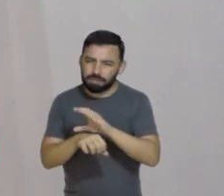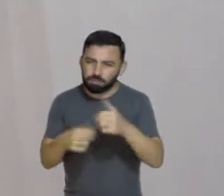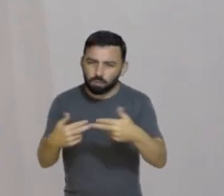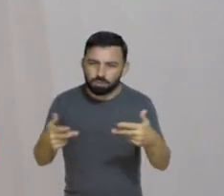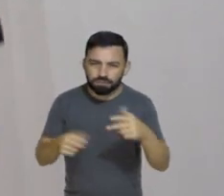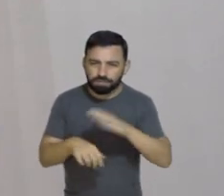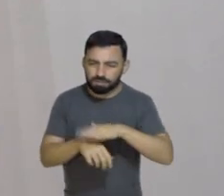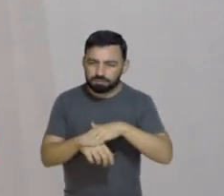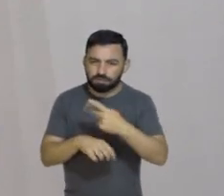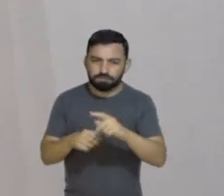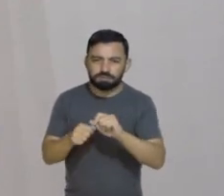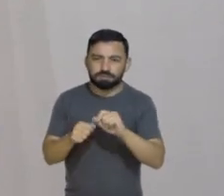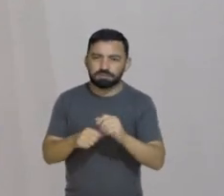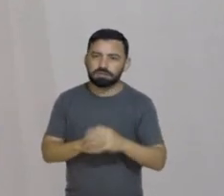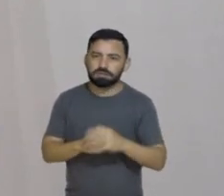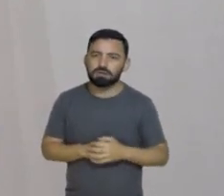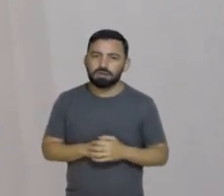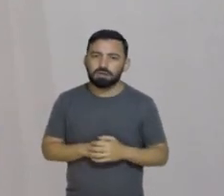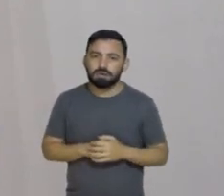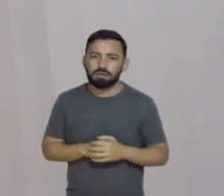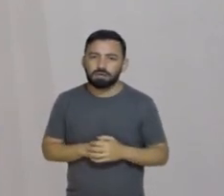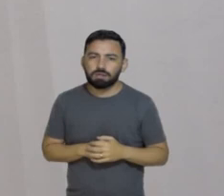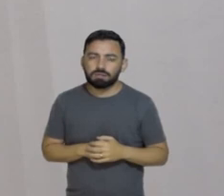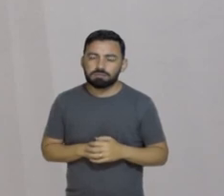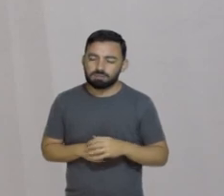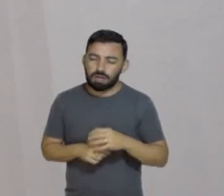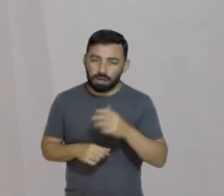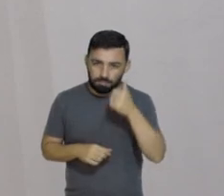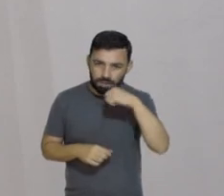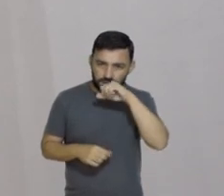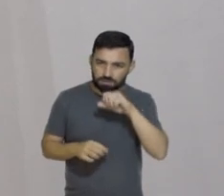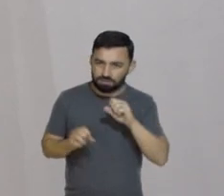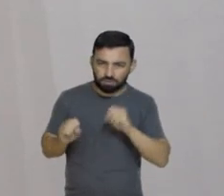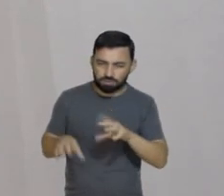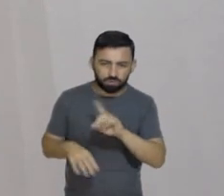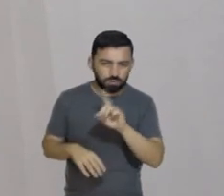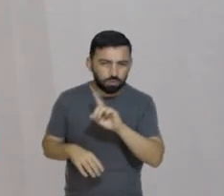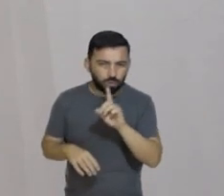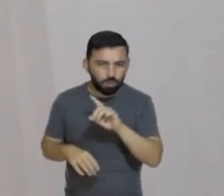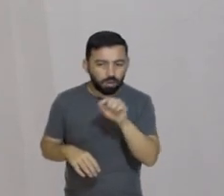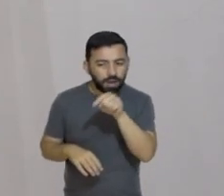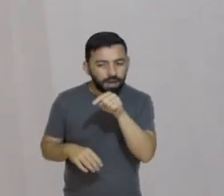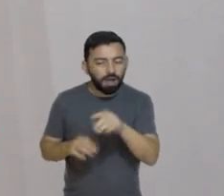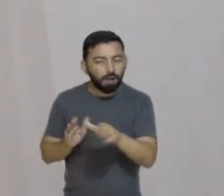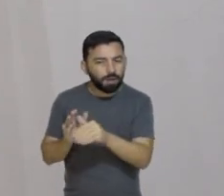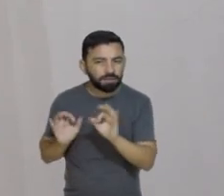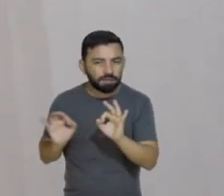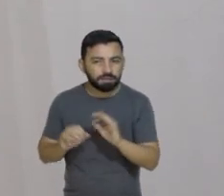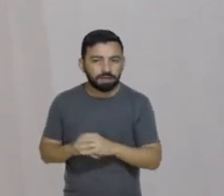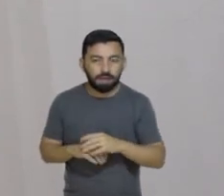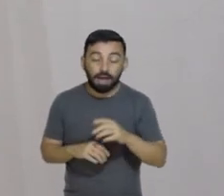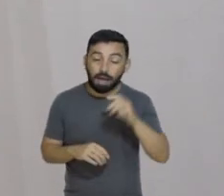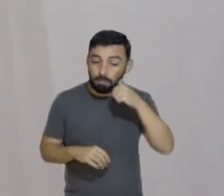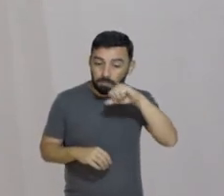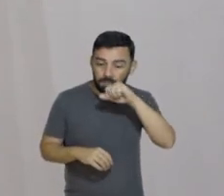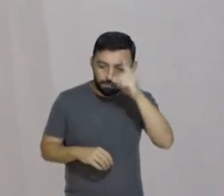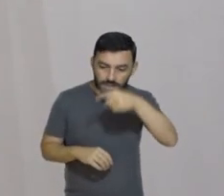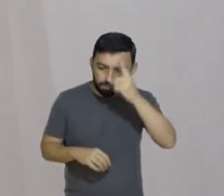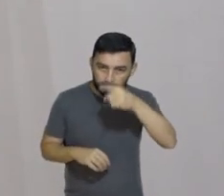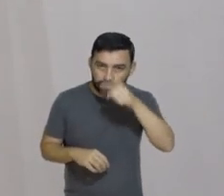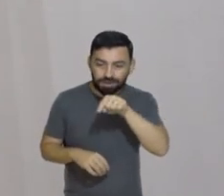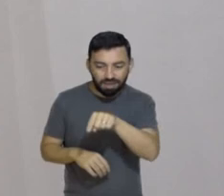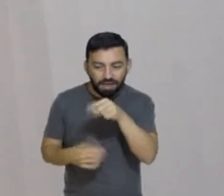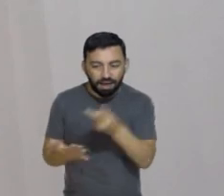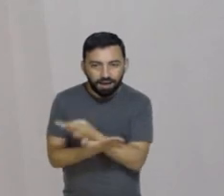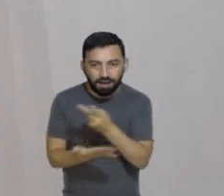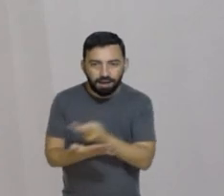Poxa, está na sociedade. A mãe não ensinou a ser ladrão. A mãe diz: estude, faça as coisas certo. Não, o que, que faz o lambão?